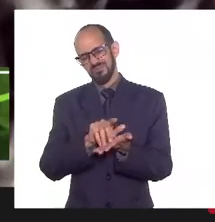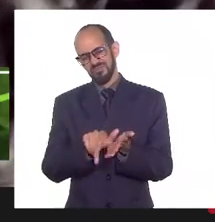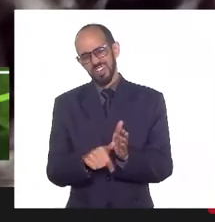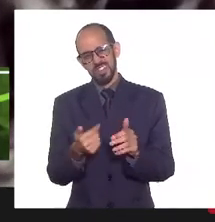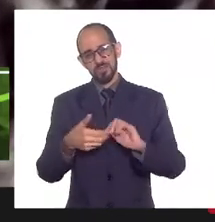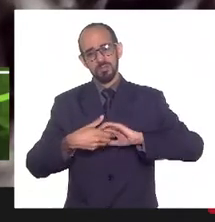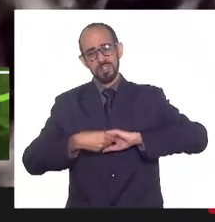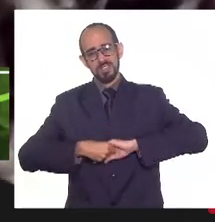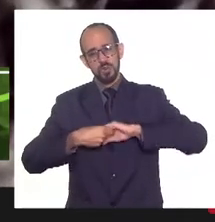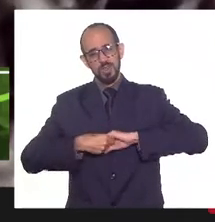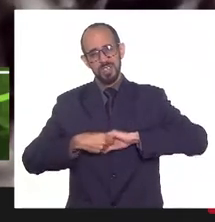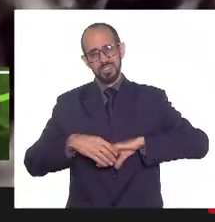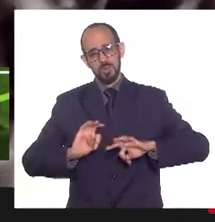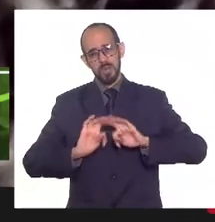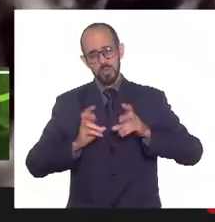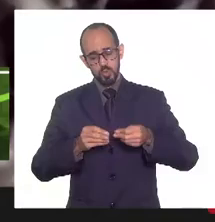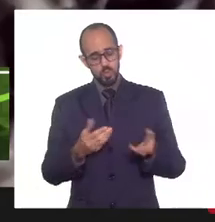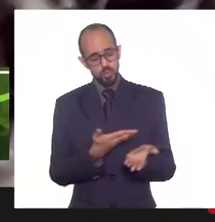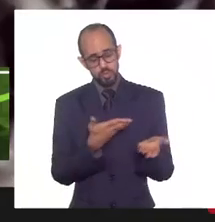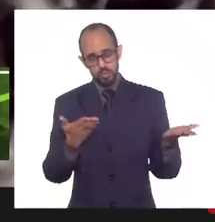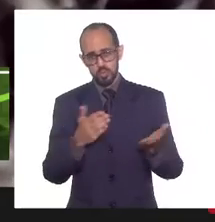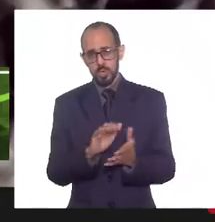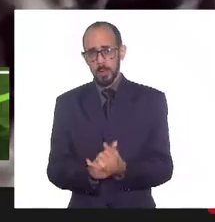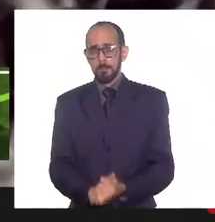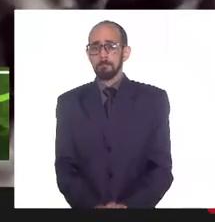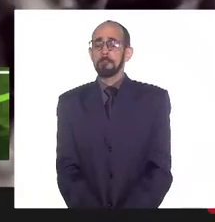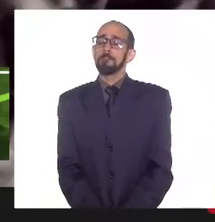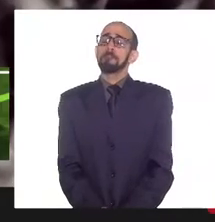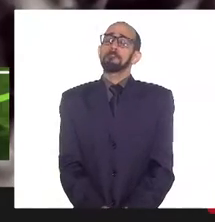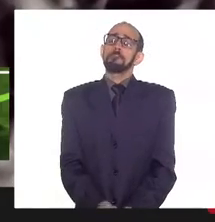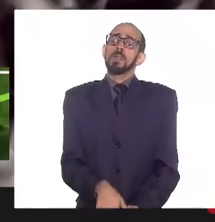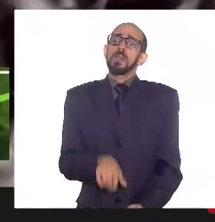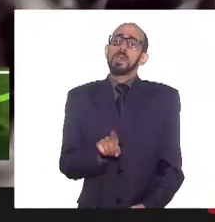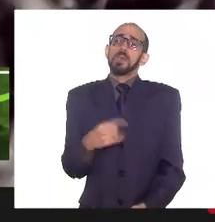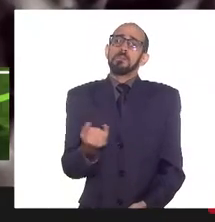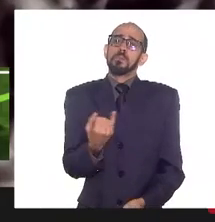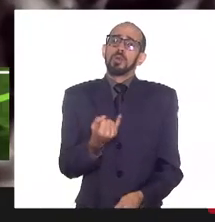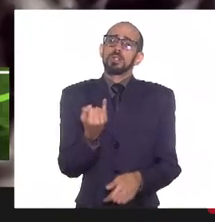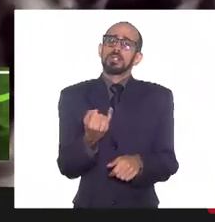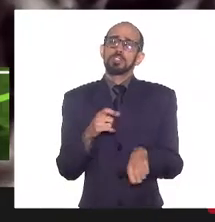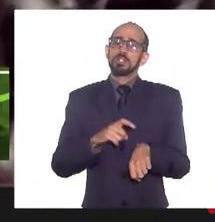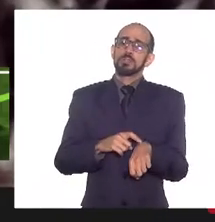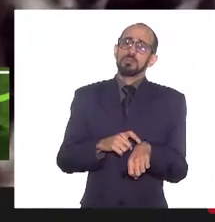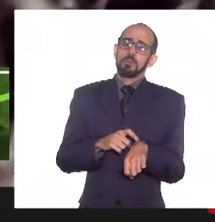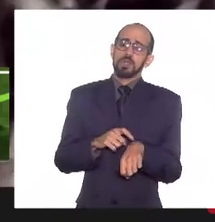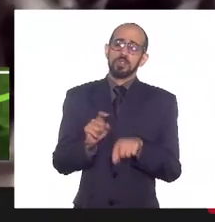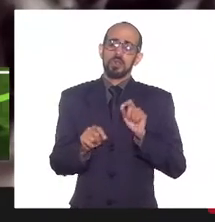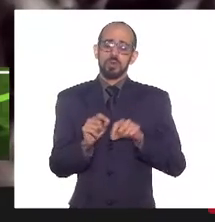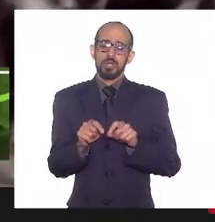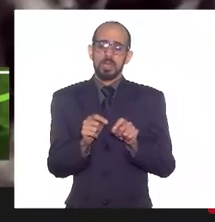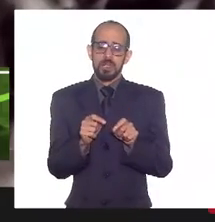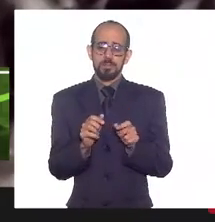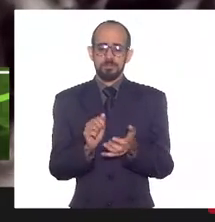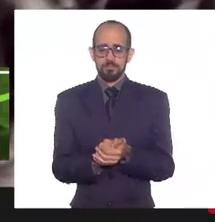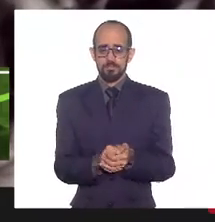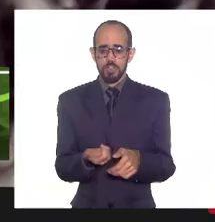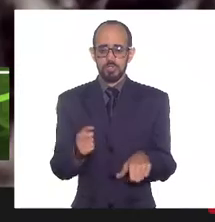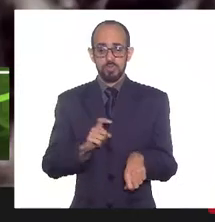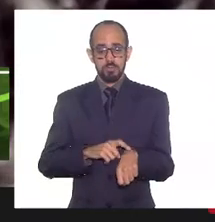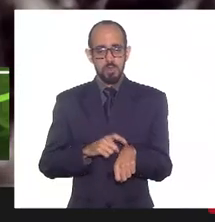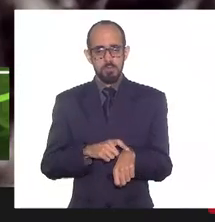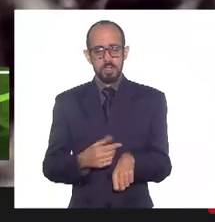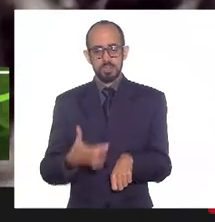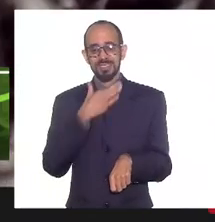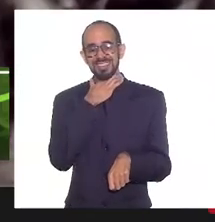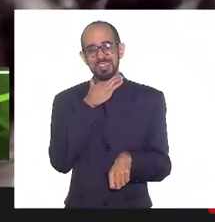saudação aí para todos enfim eu acho que há uma coisa fundamental aqui nessa articulação que é decisiva nós estamos num momento de crise crise